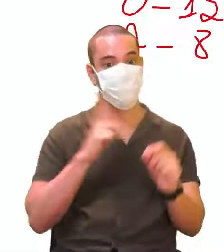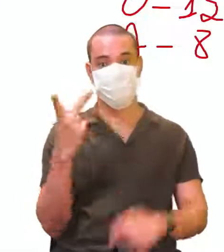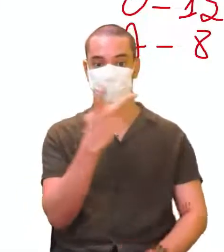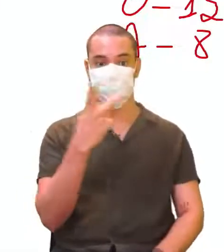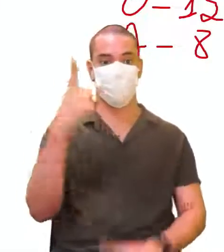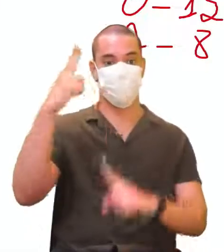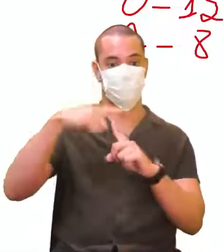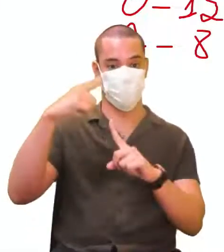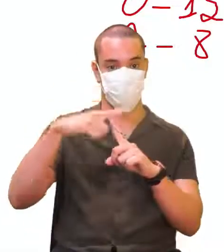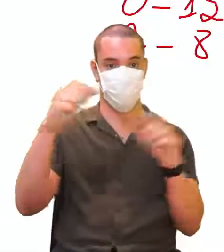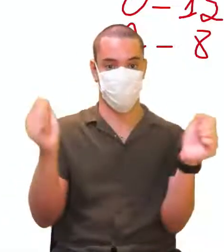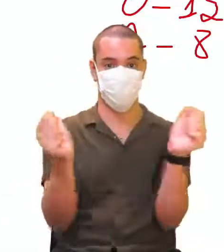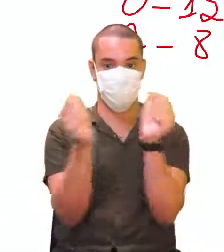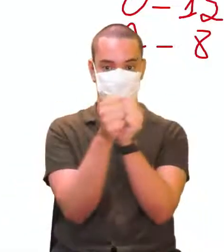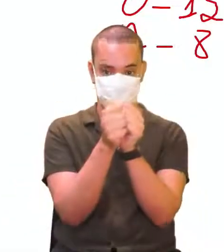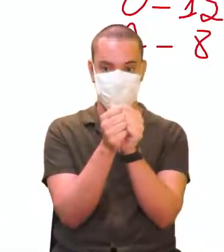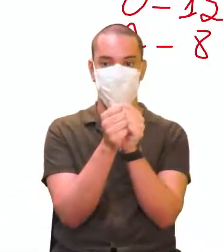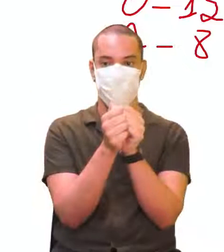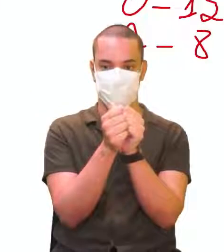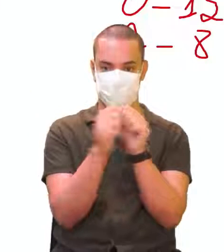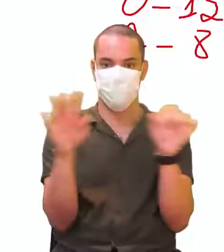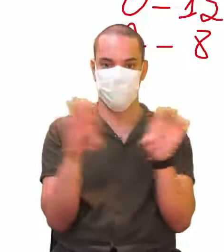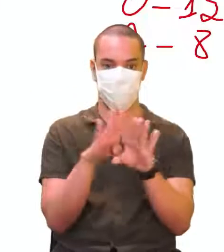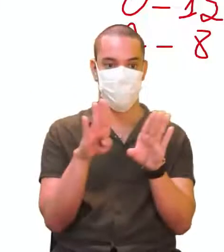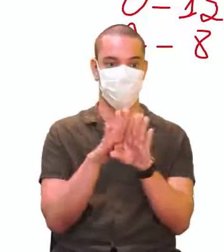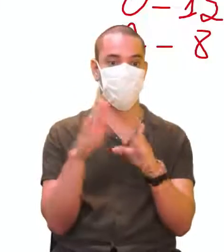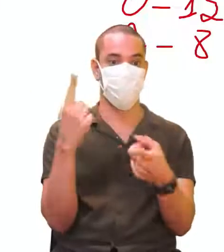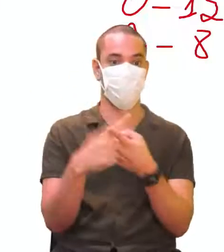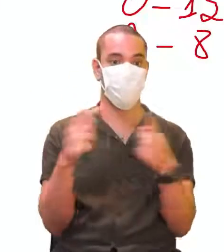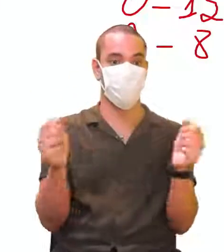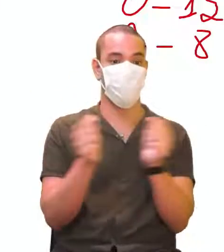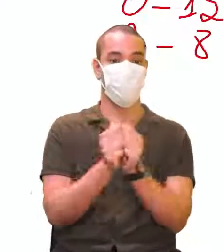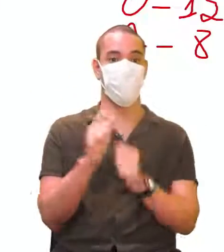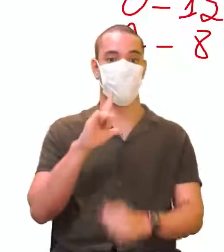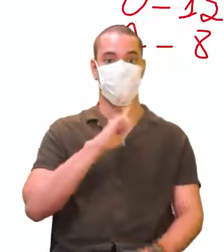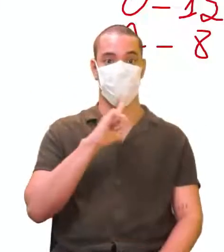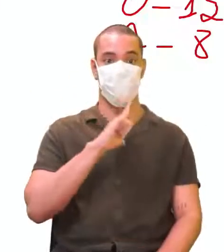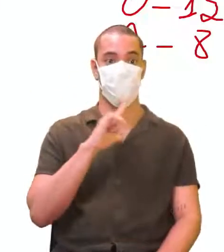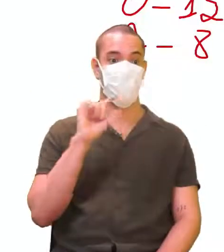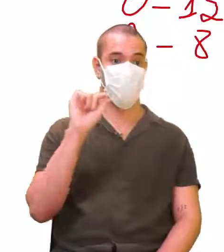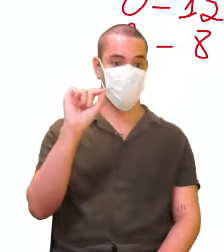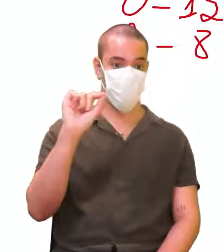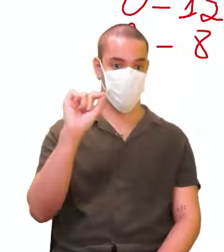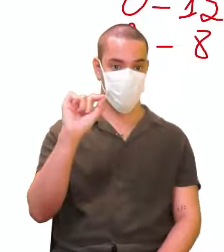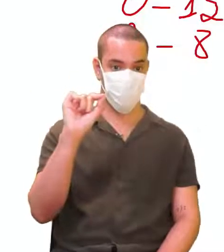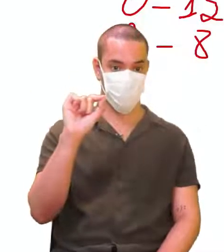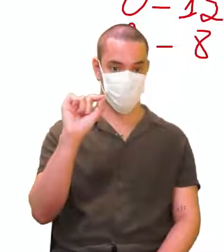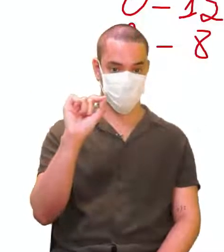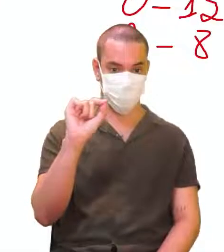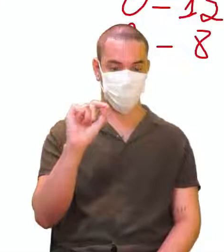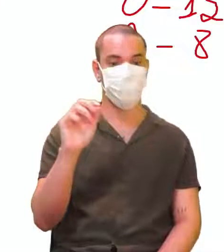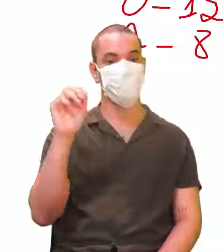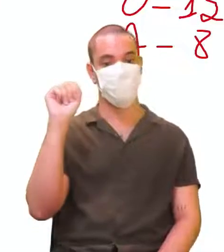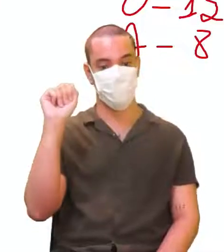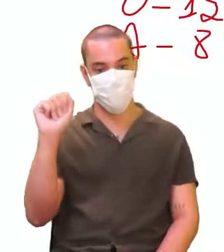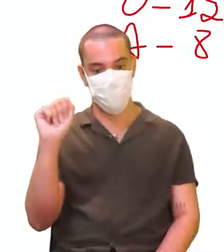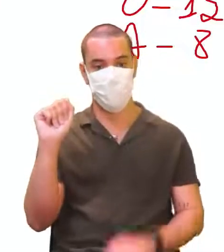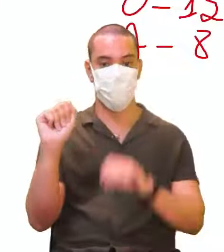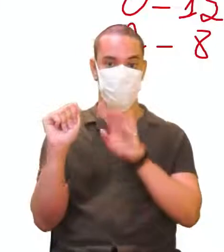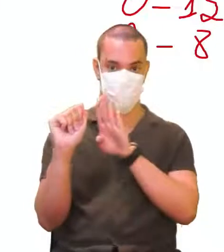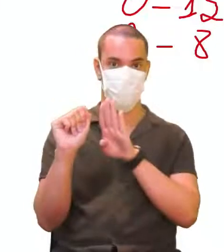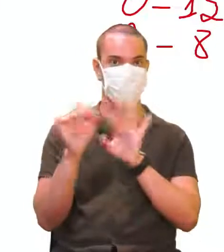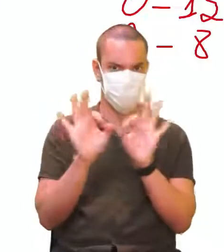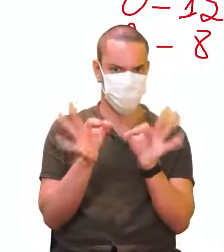de aglutininas. São os anticorpos. Então quer dizer que ele tem os anticorpos A e